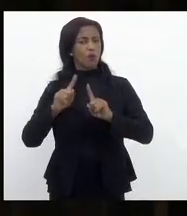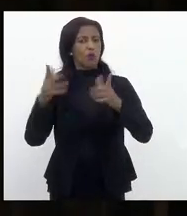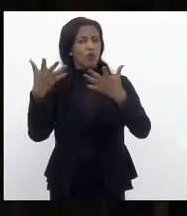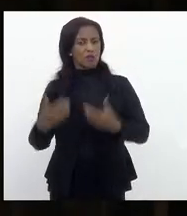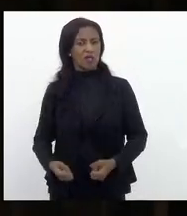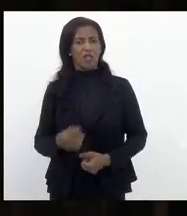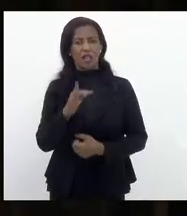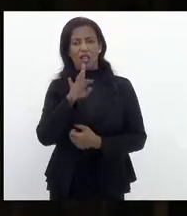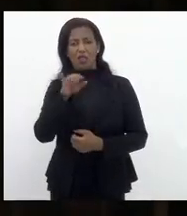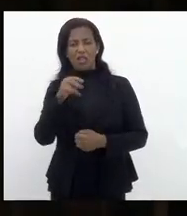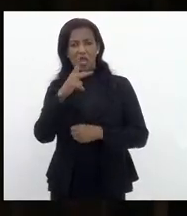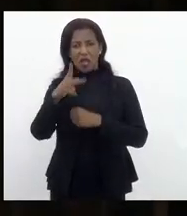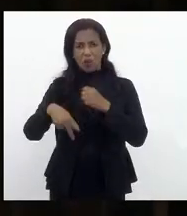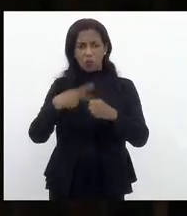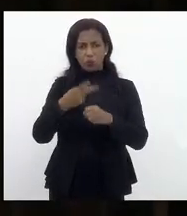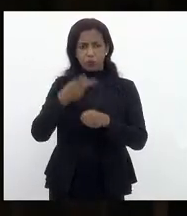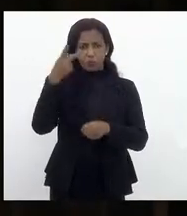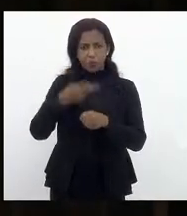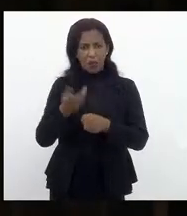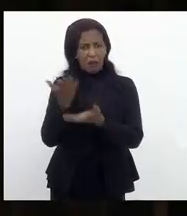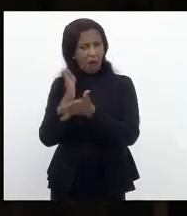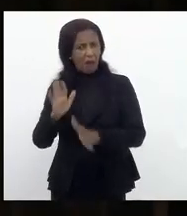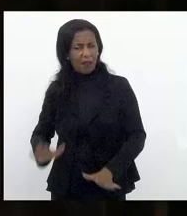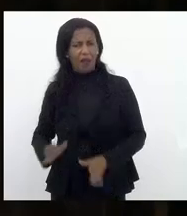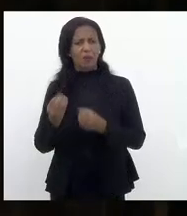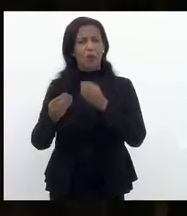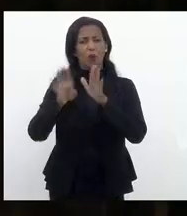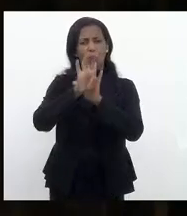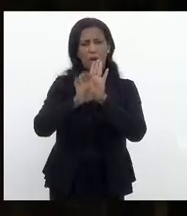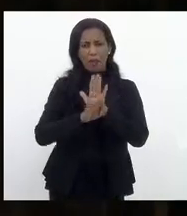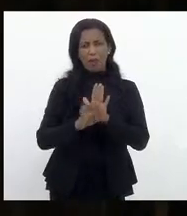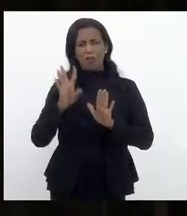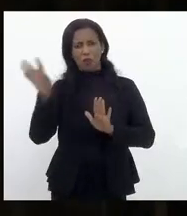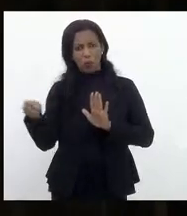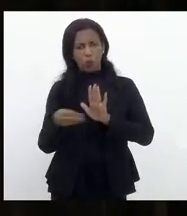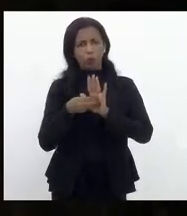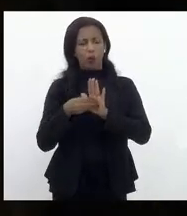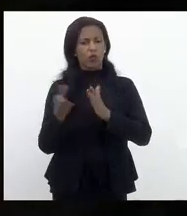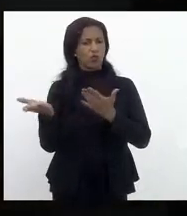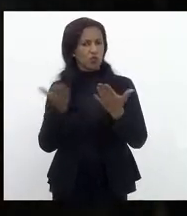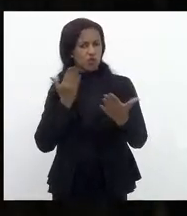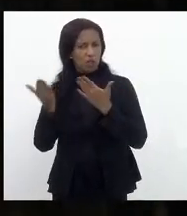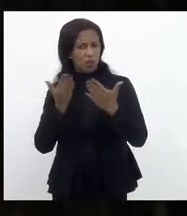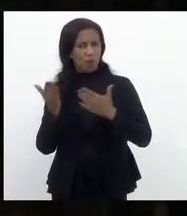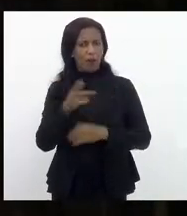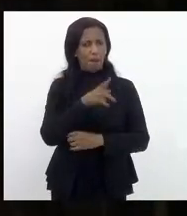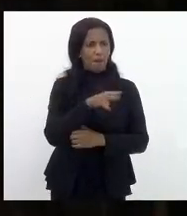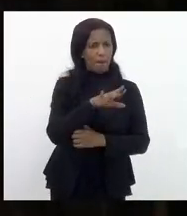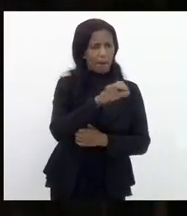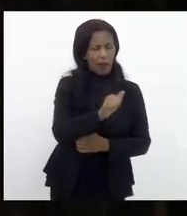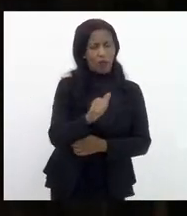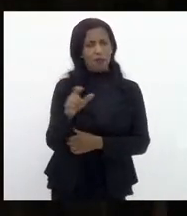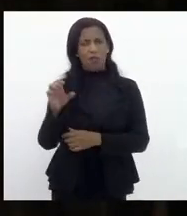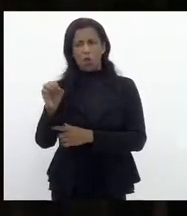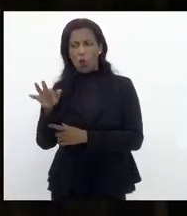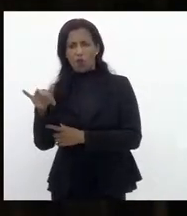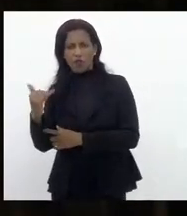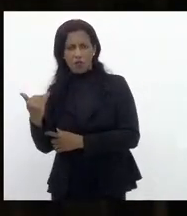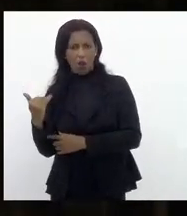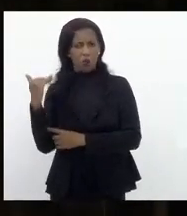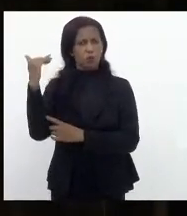que o treino termine Como já apresentei emenda no sentido de aqui para praças e oficiais